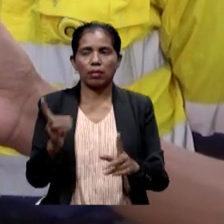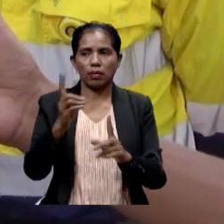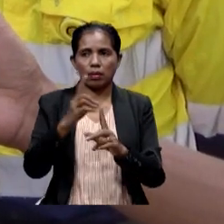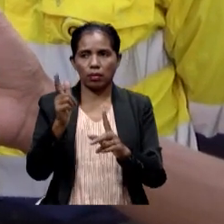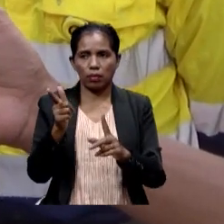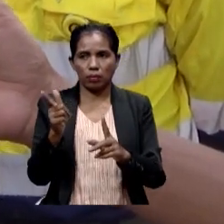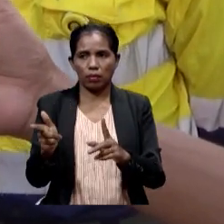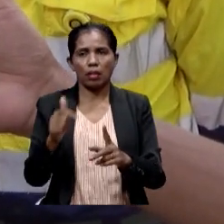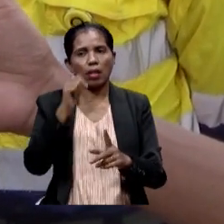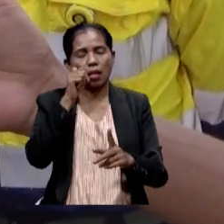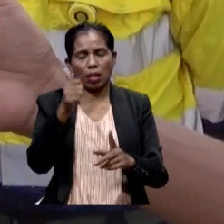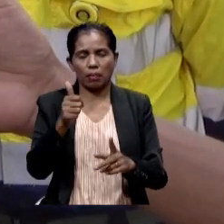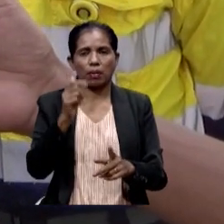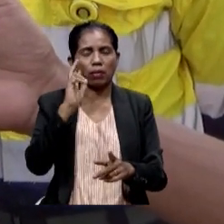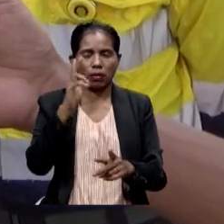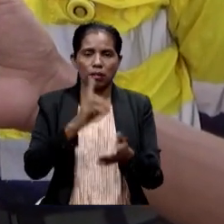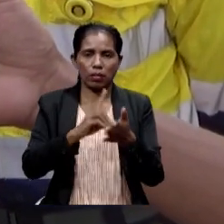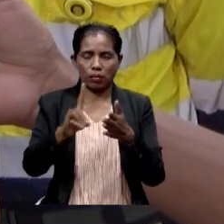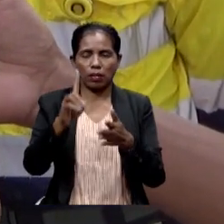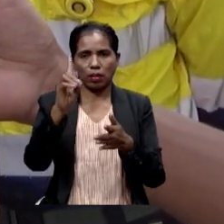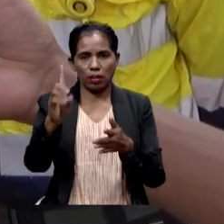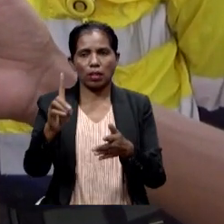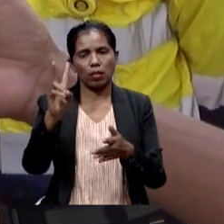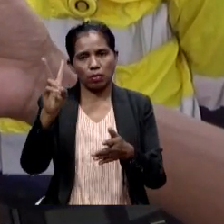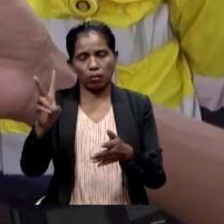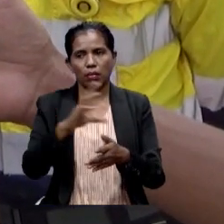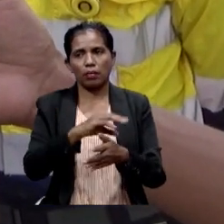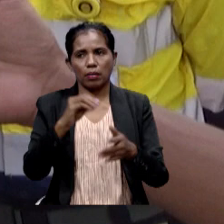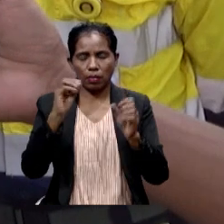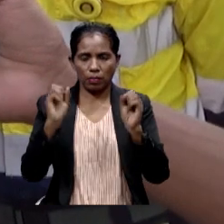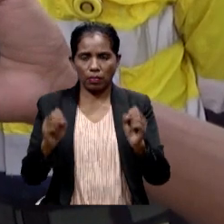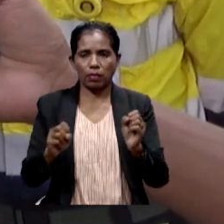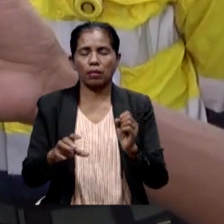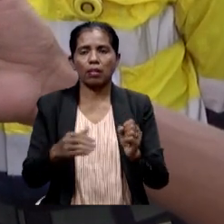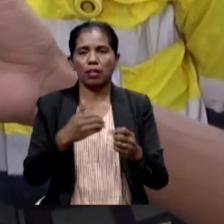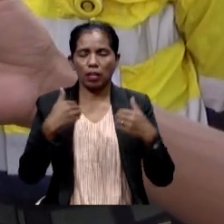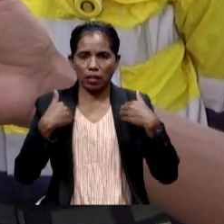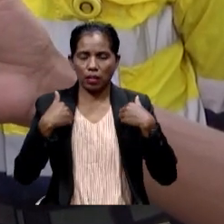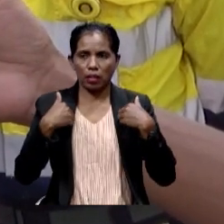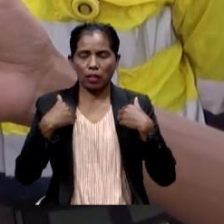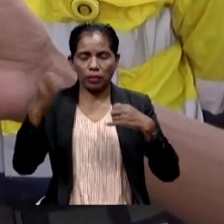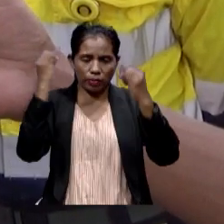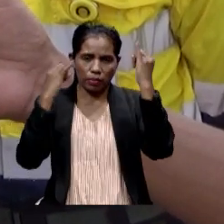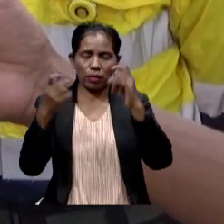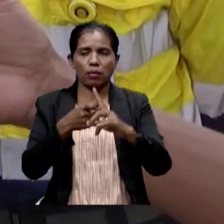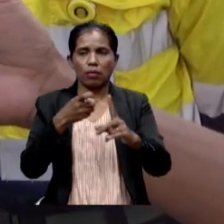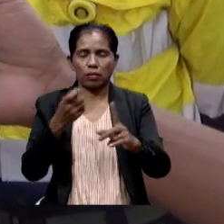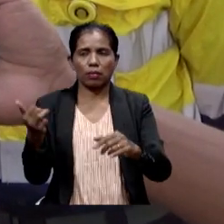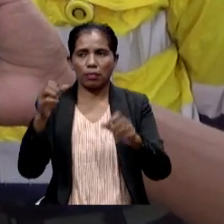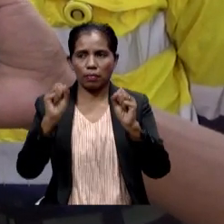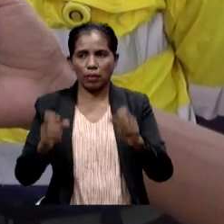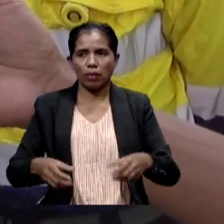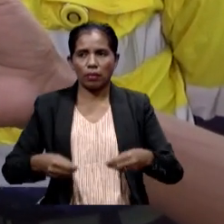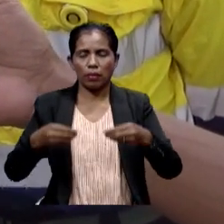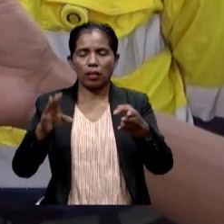pele abam bem rua loram todo semana e lara se dá roupa. Depois quando o relatório não é tão aprovação o se quadro diretivo se dá pele foca das